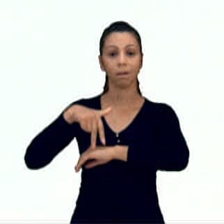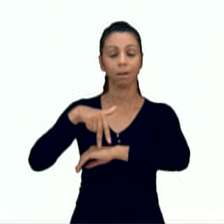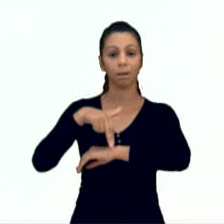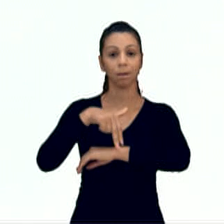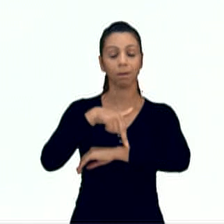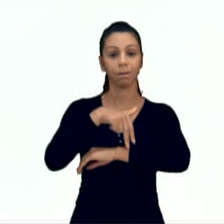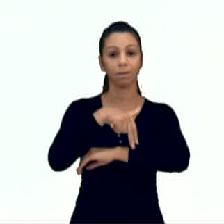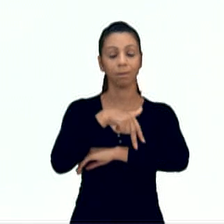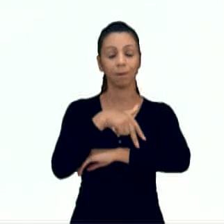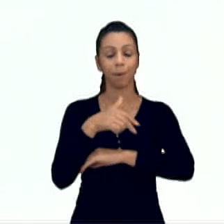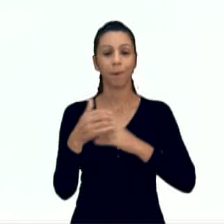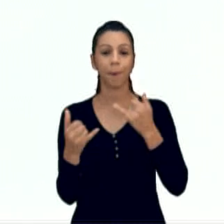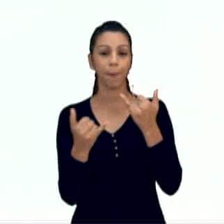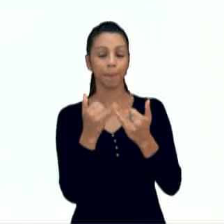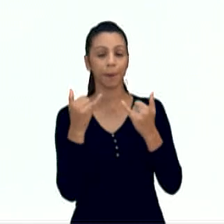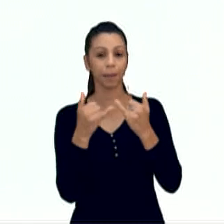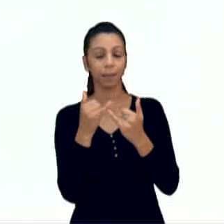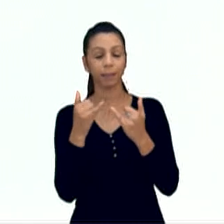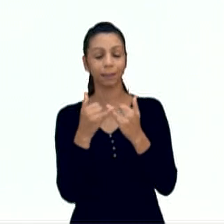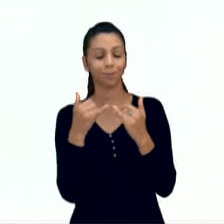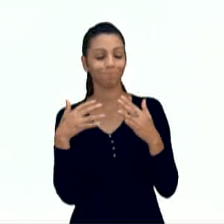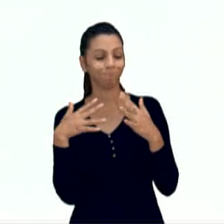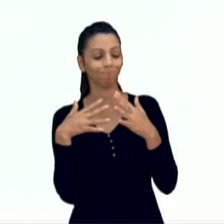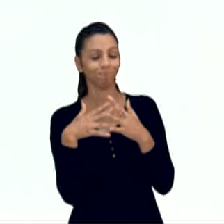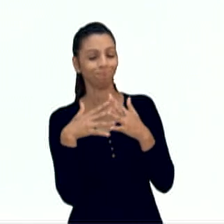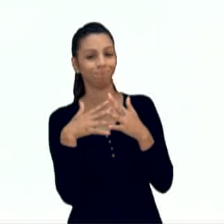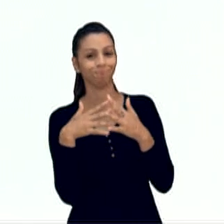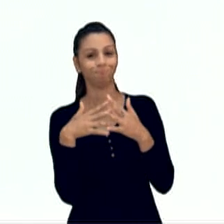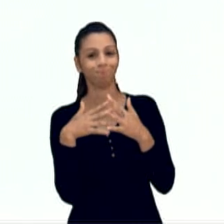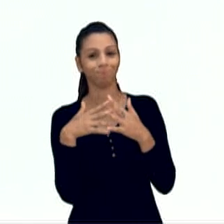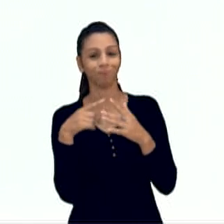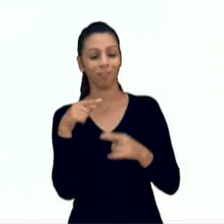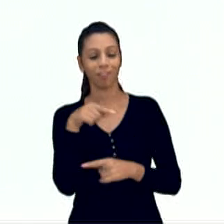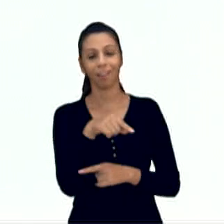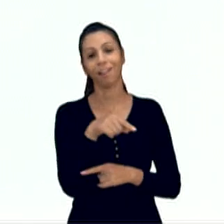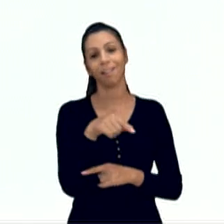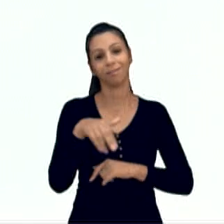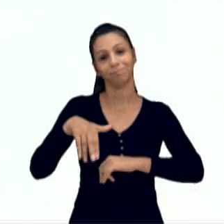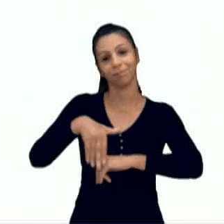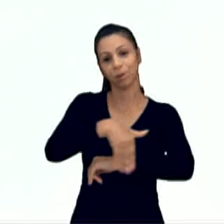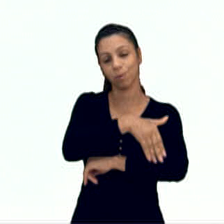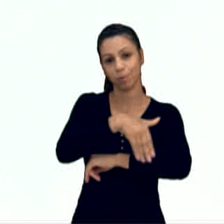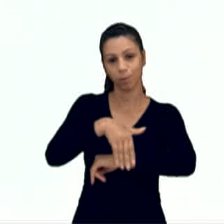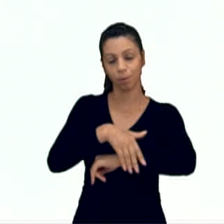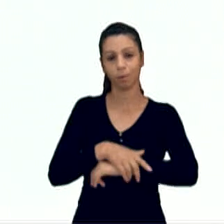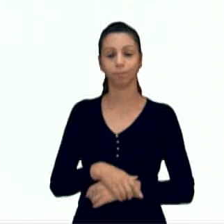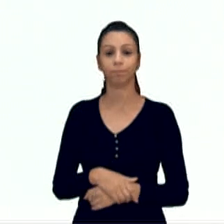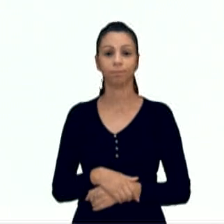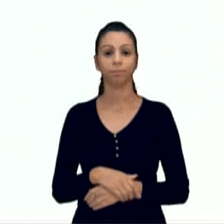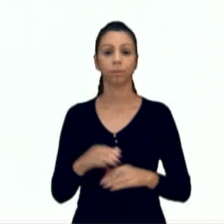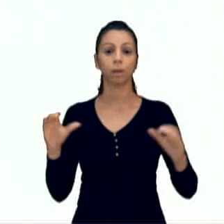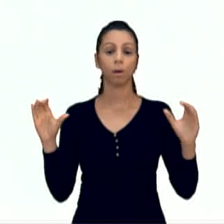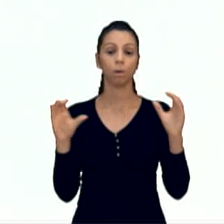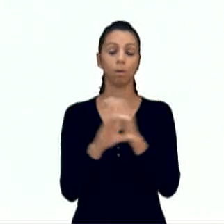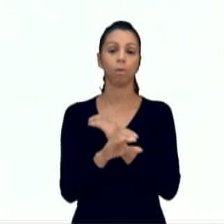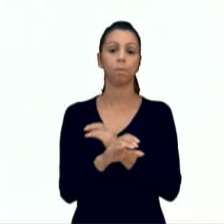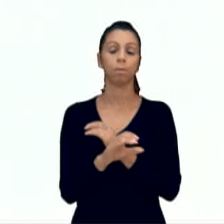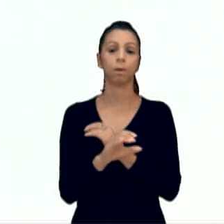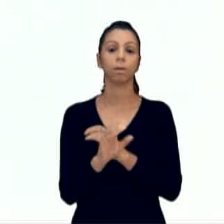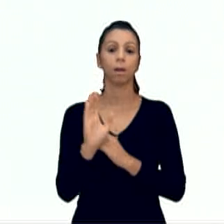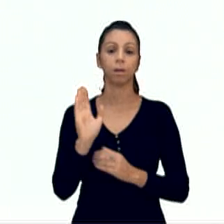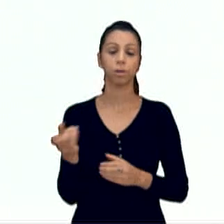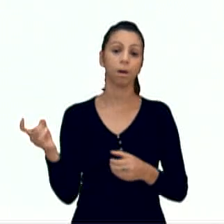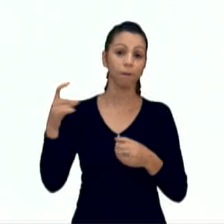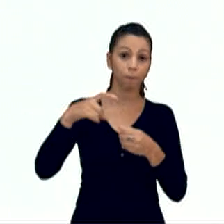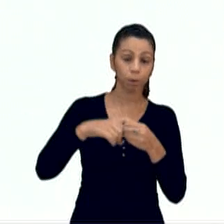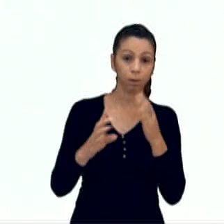parece embaraçado por estar lá. Então, vocês vão olhar qual das duas completa esses trechos de música e nós já voltamos